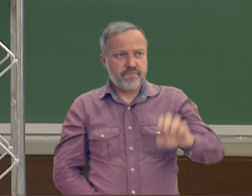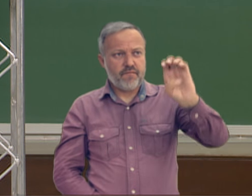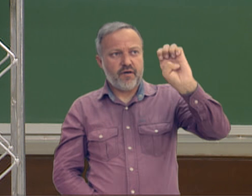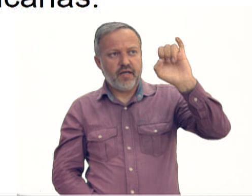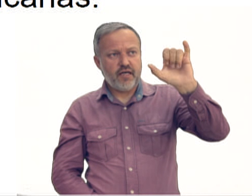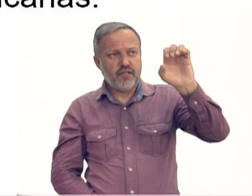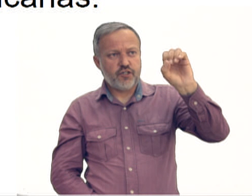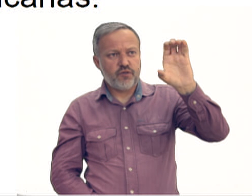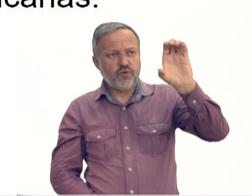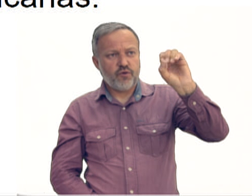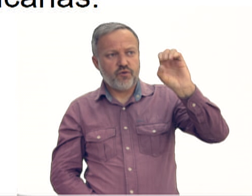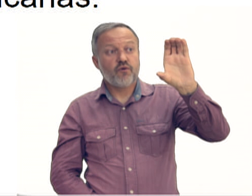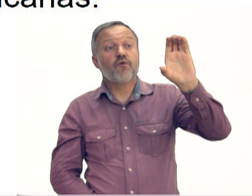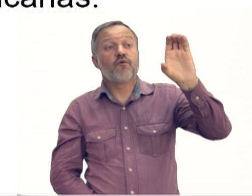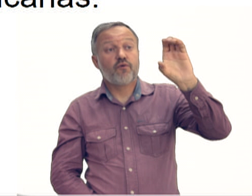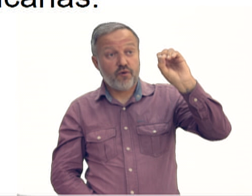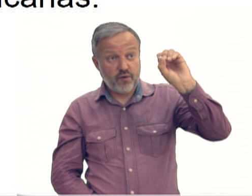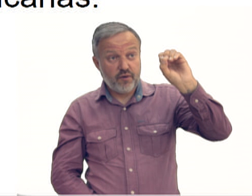Egiocô,